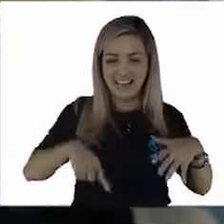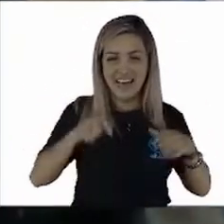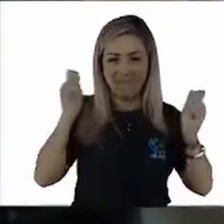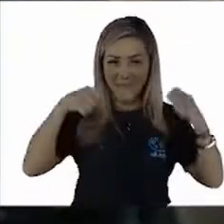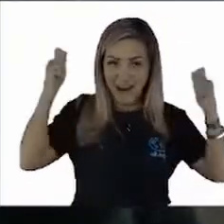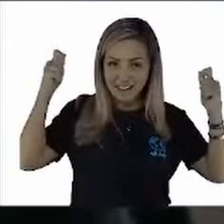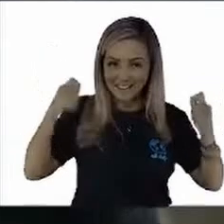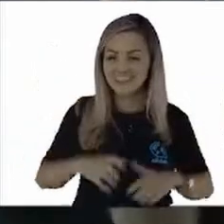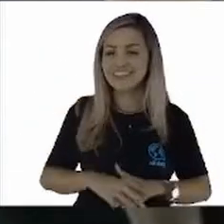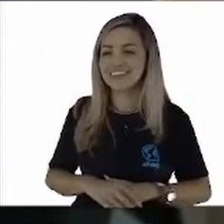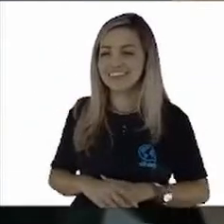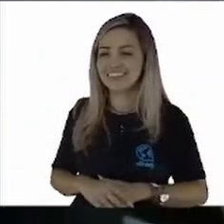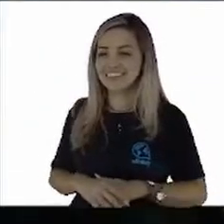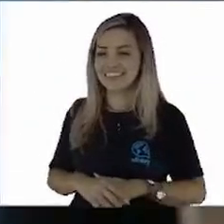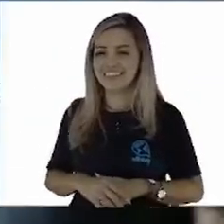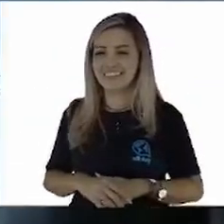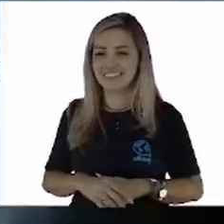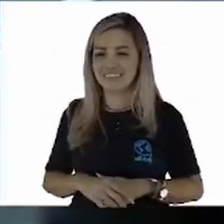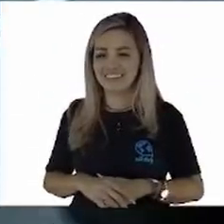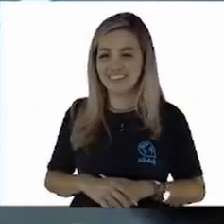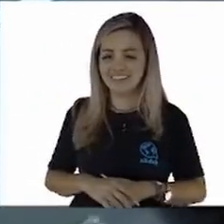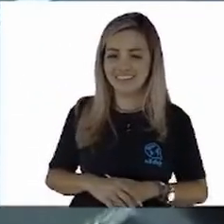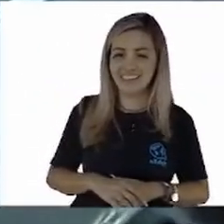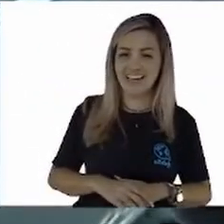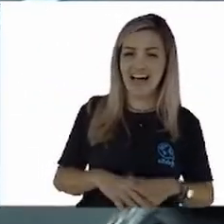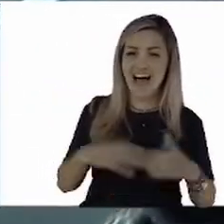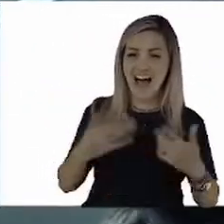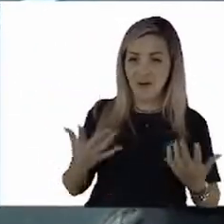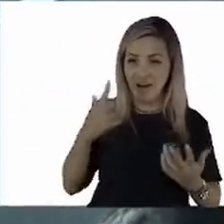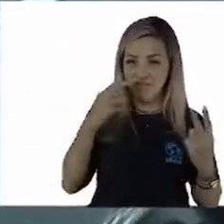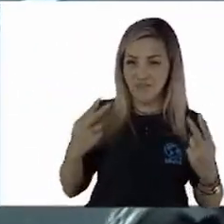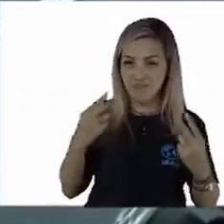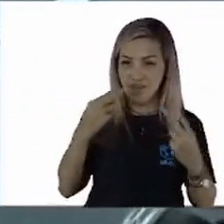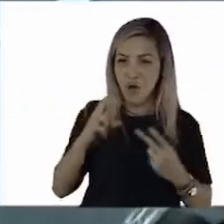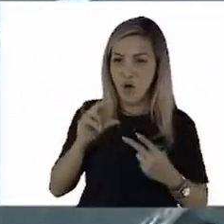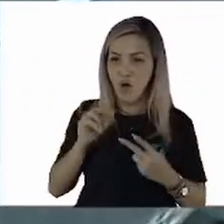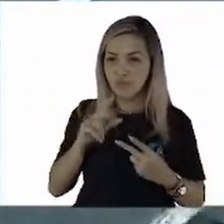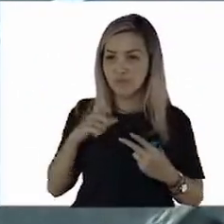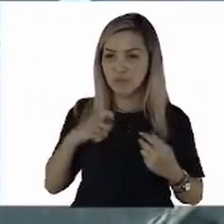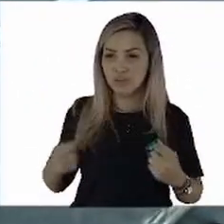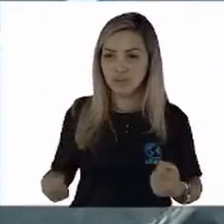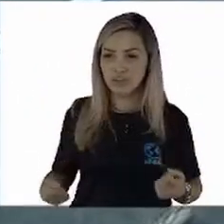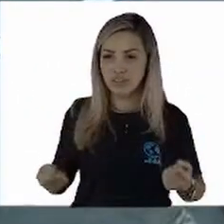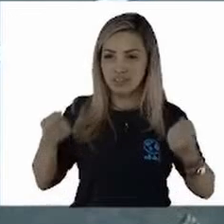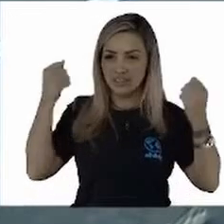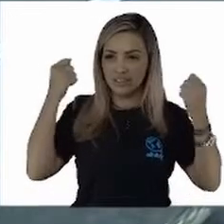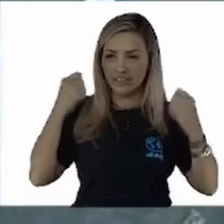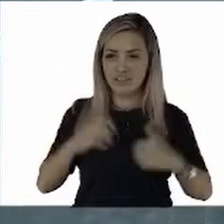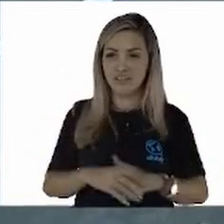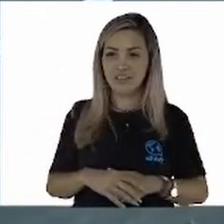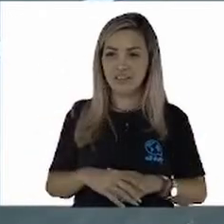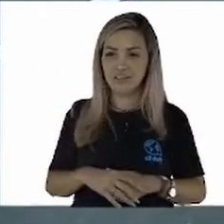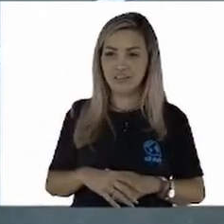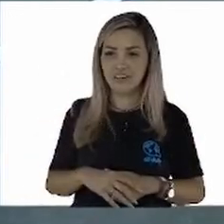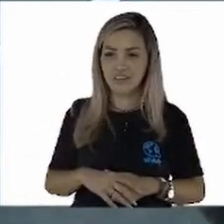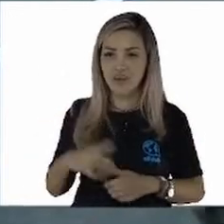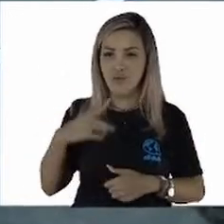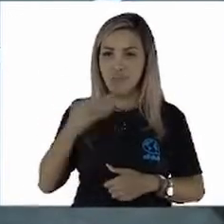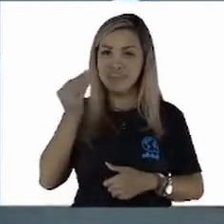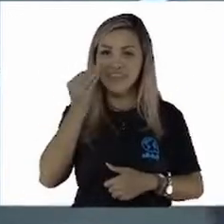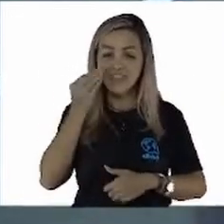direito. Aí. E agora, reparem. Robson, você vai suspender a cortina quando eu pedir pra abaixar. E eu vou tentar, num